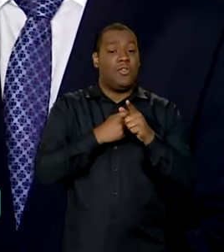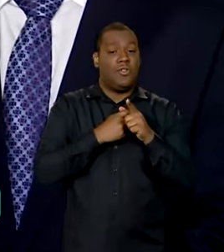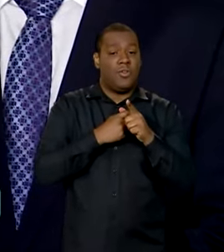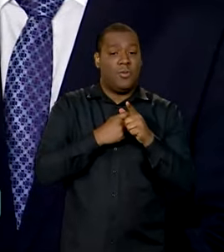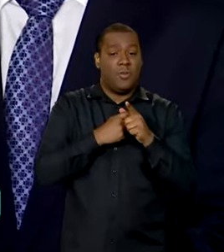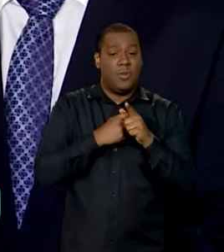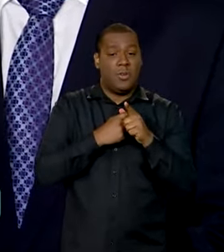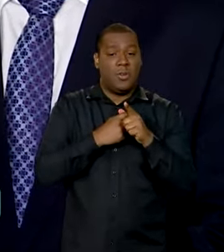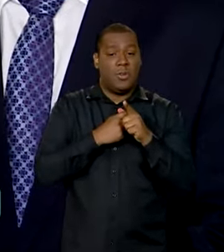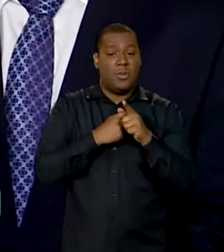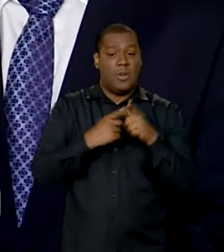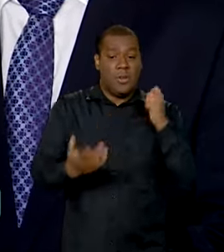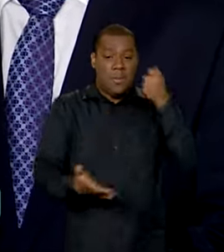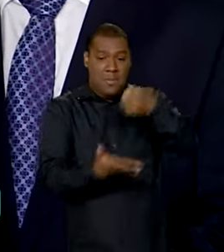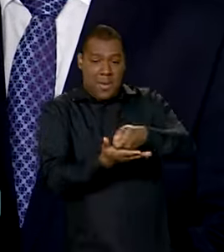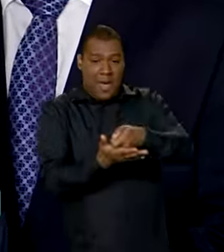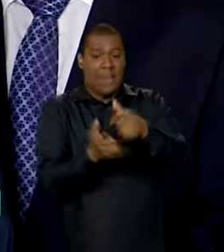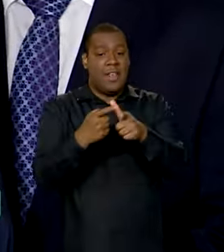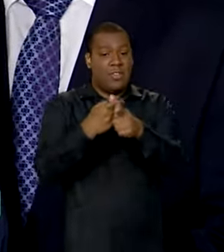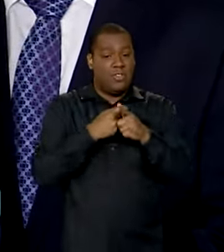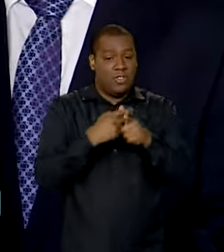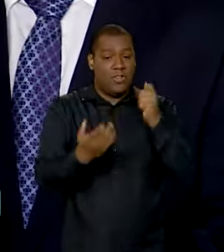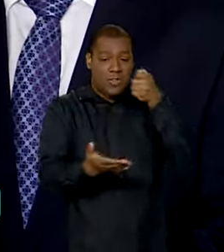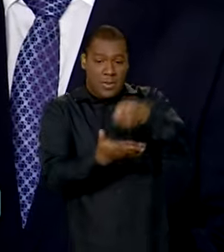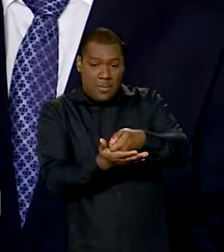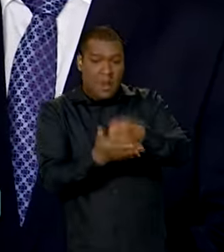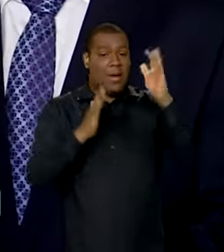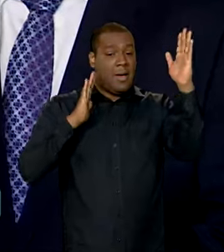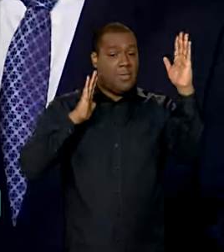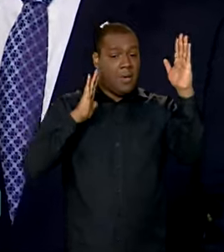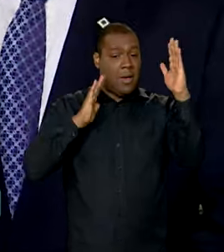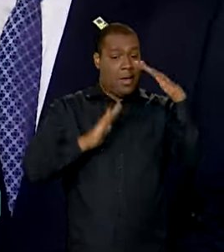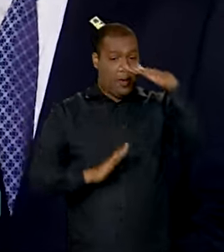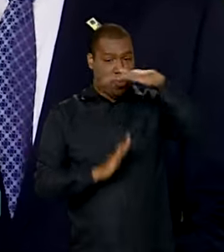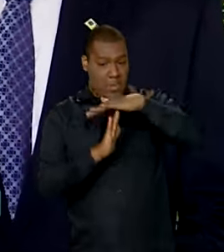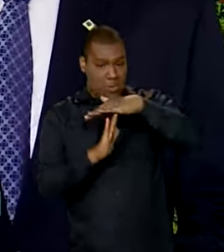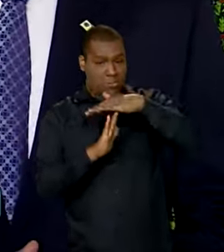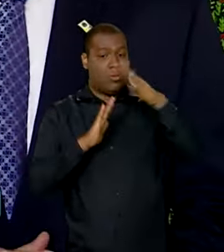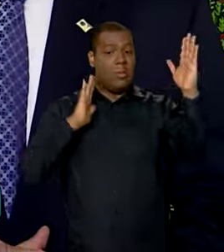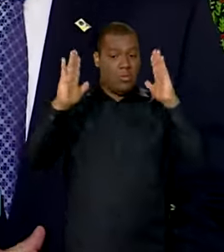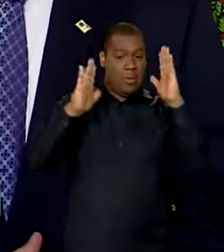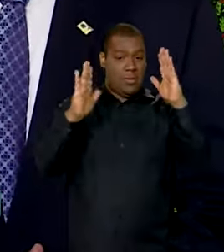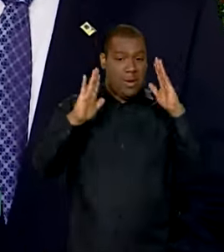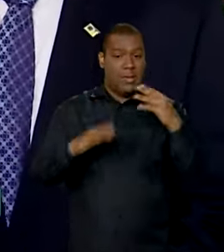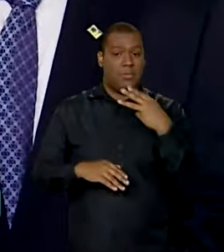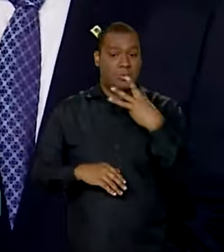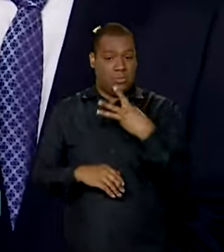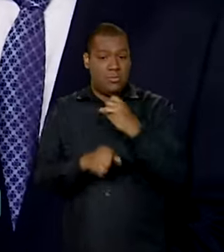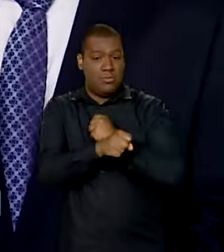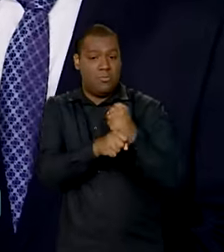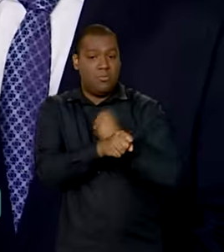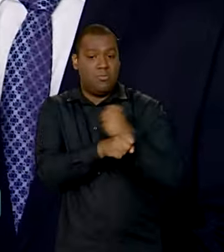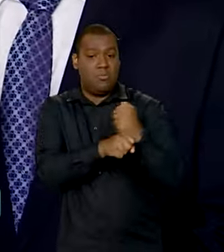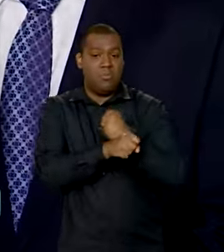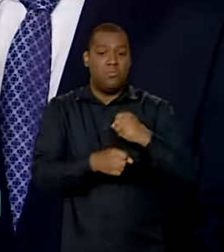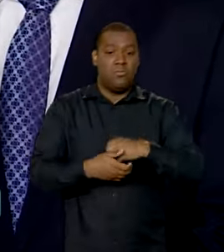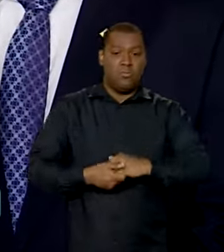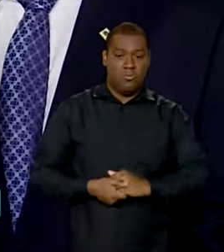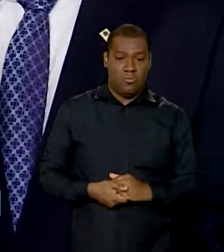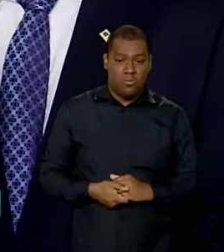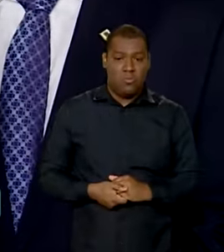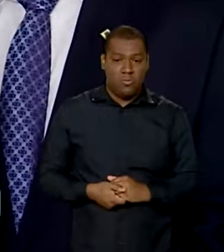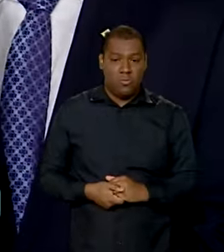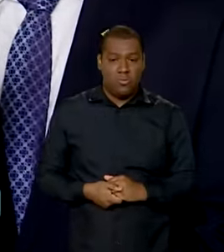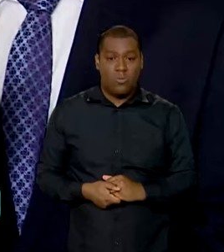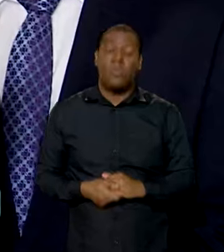meses. Isso deve representar fluxo de recursos nesse período da ordem